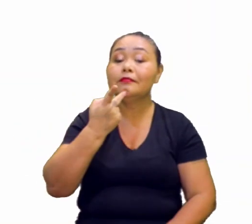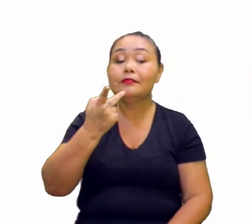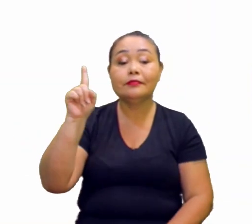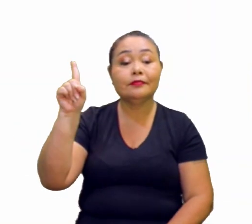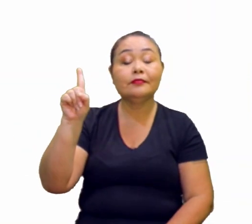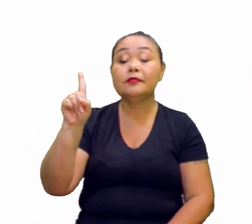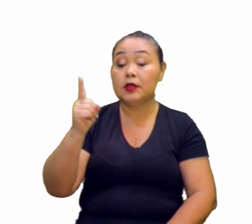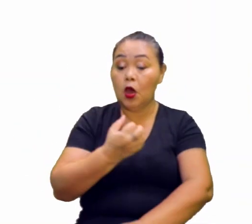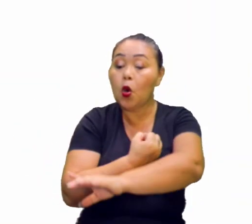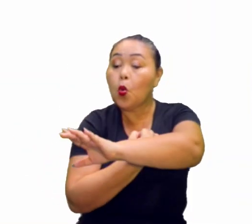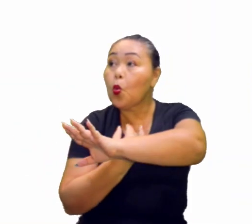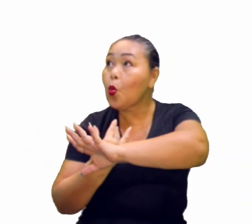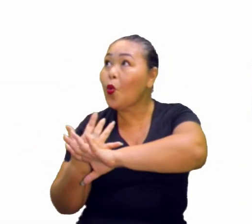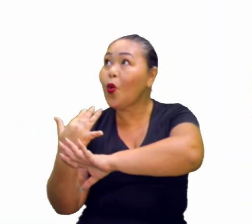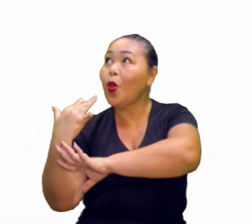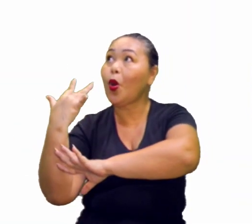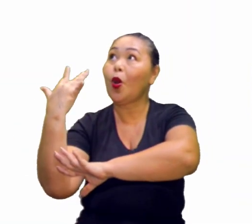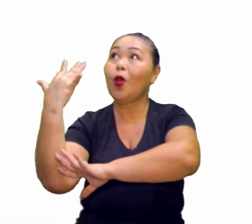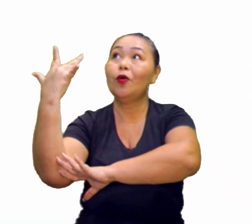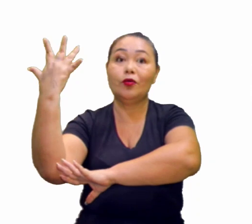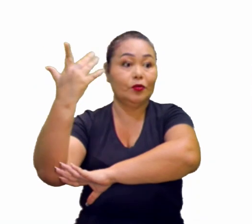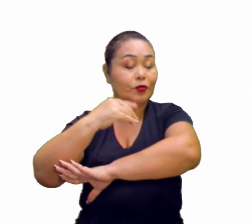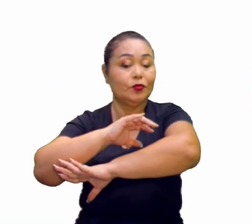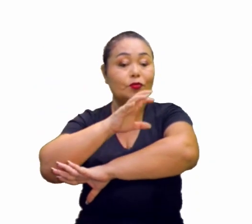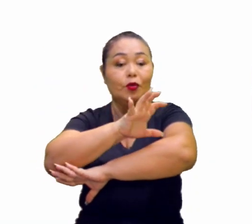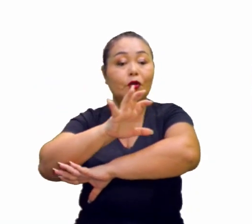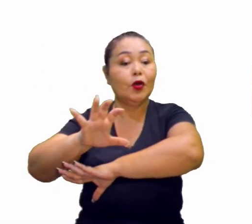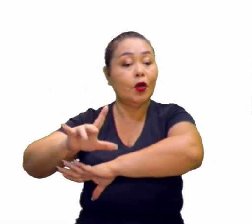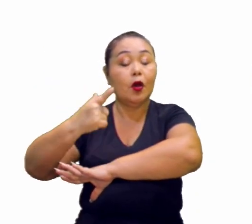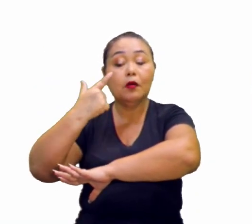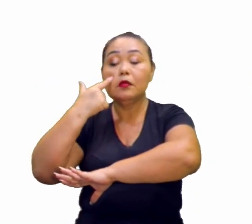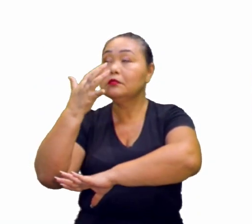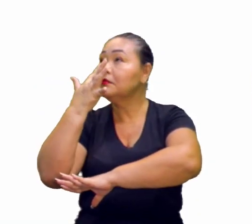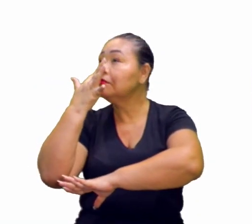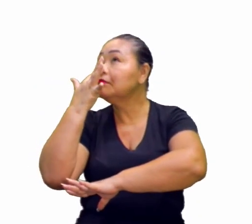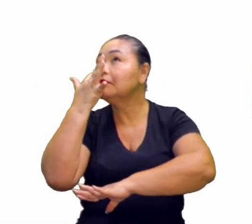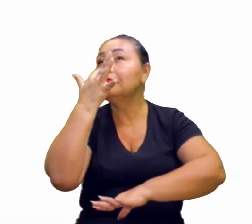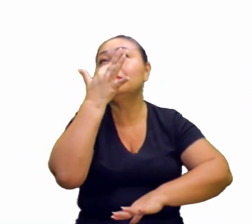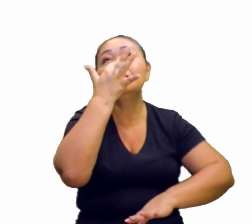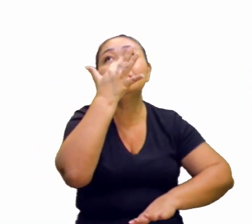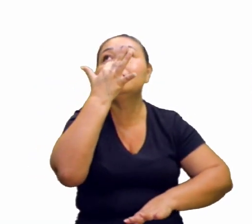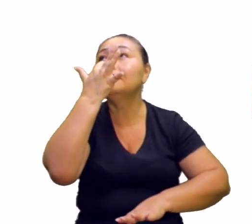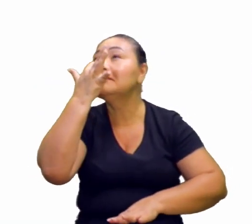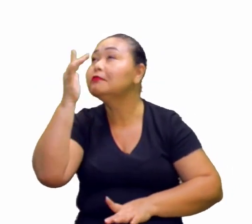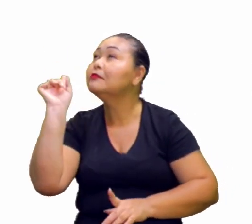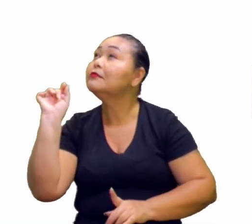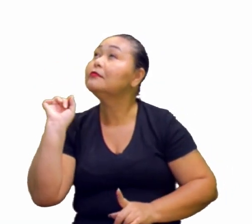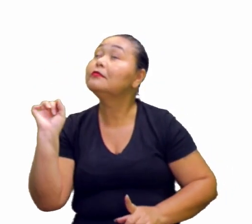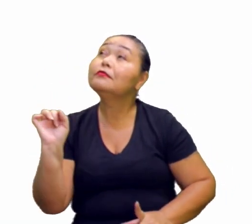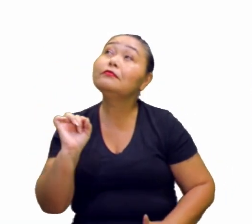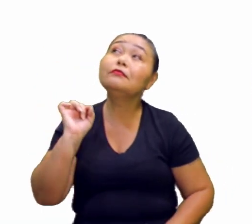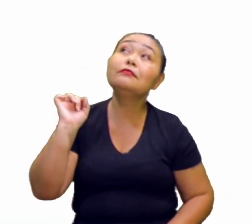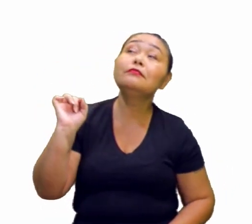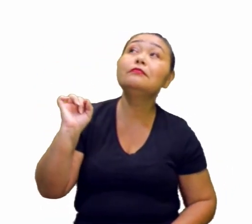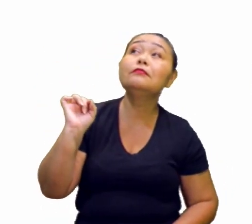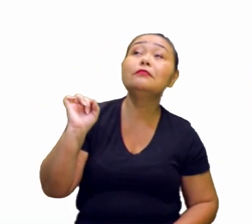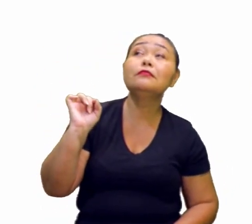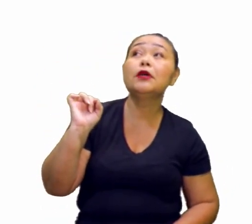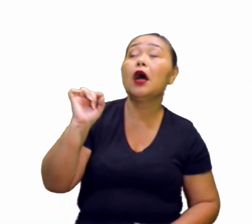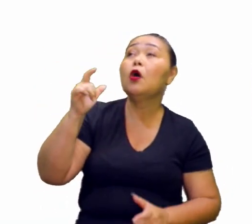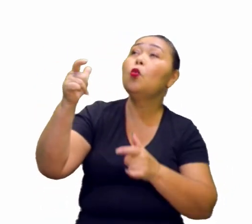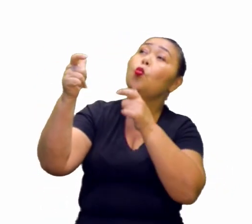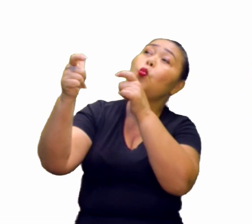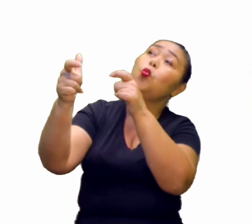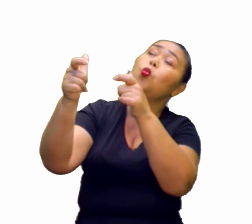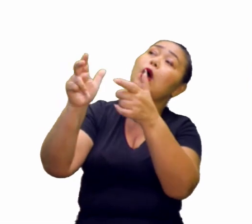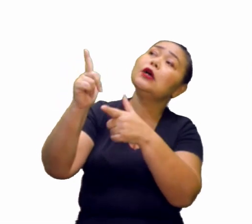dos aspectos ecológicos, eu preciso observar ou considerar o posicionamento